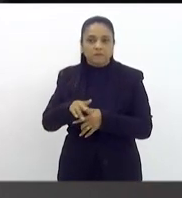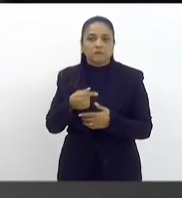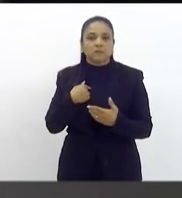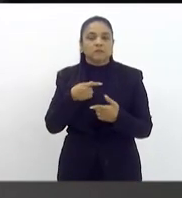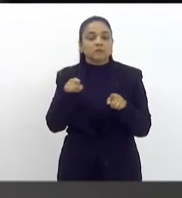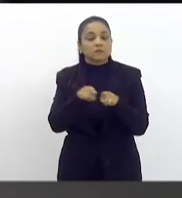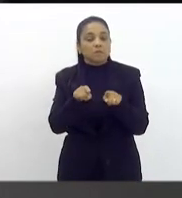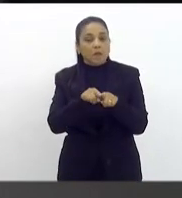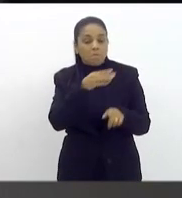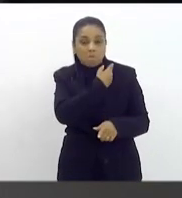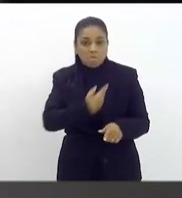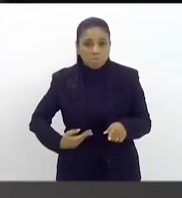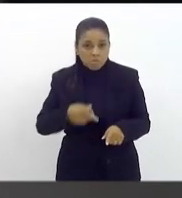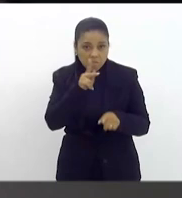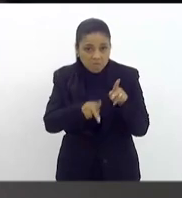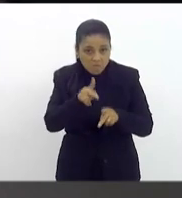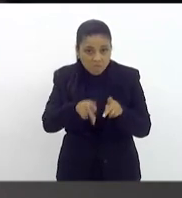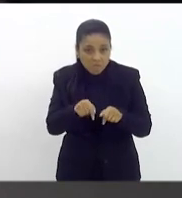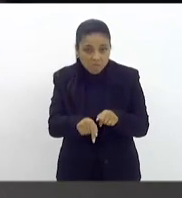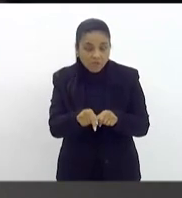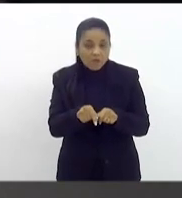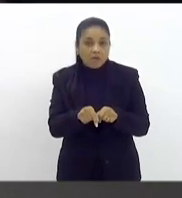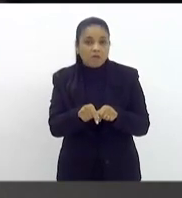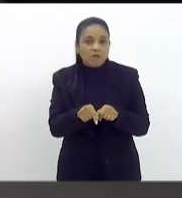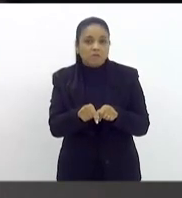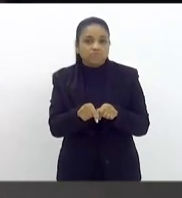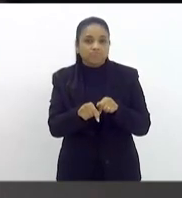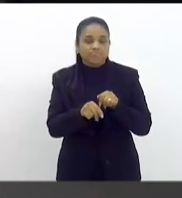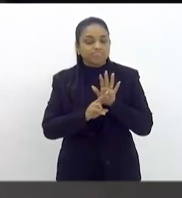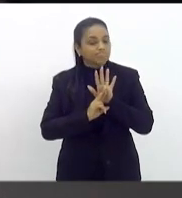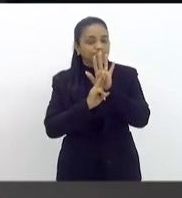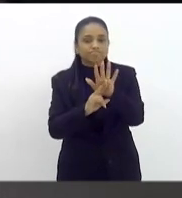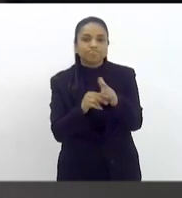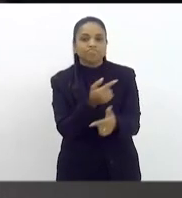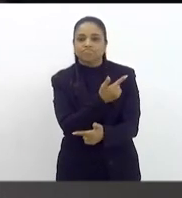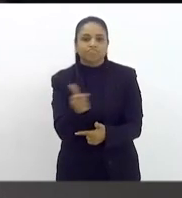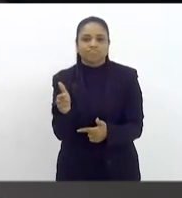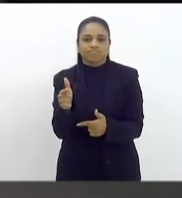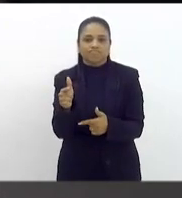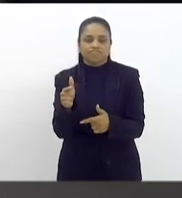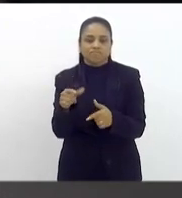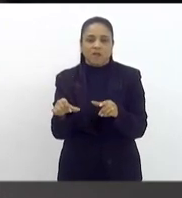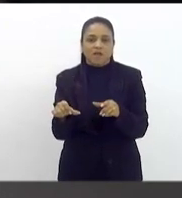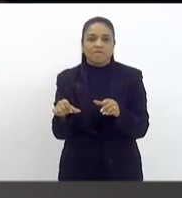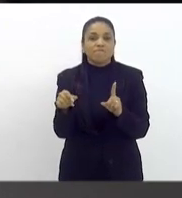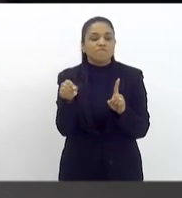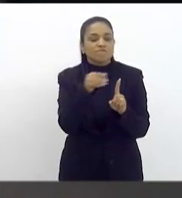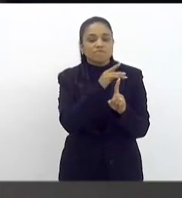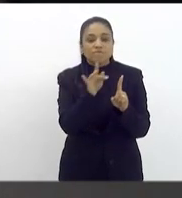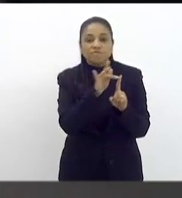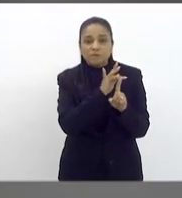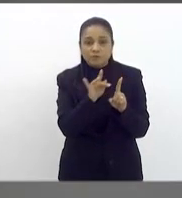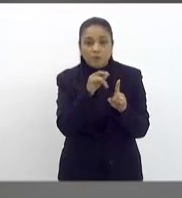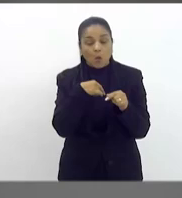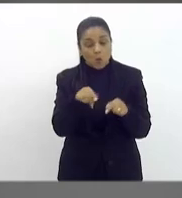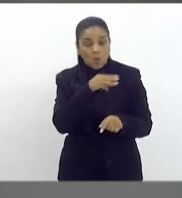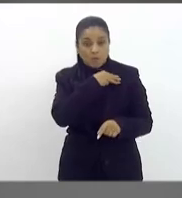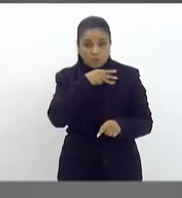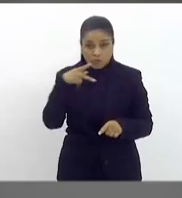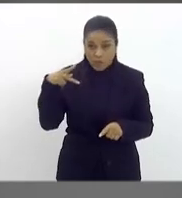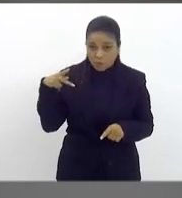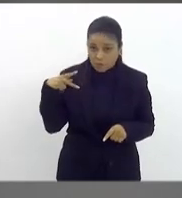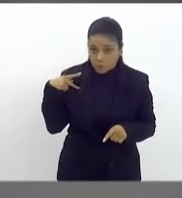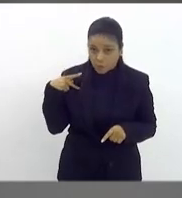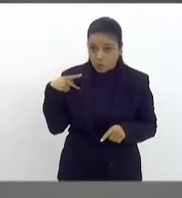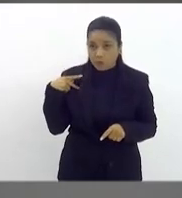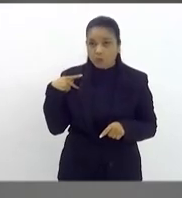penal pública incondicionada que independe de representação da vítima. Portanto, o Ministério Público, o proprietário, uma